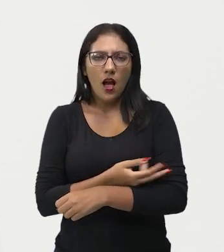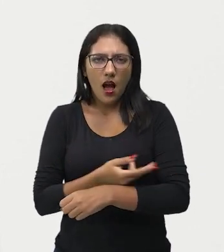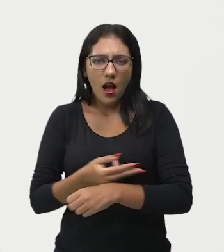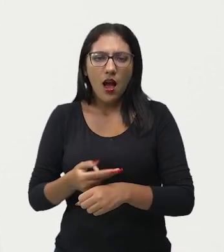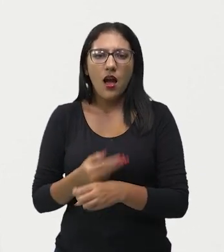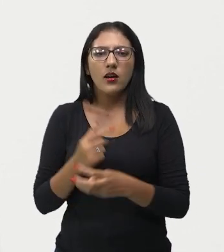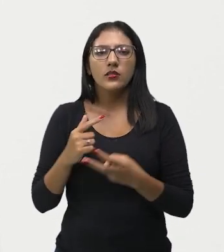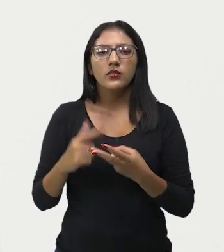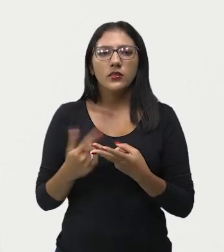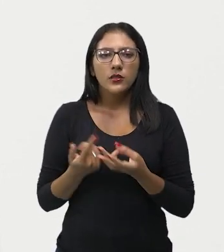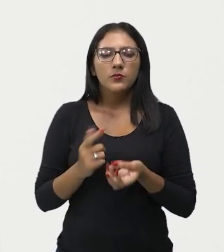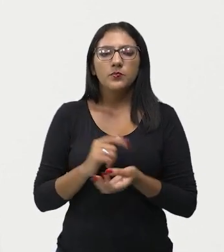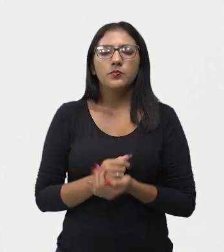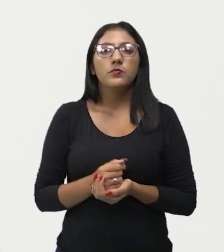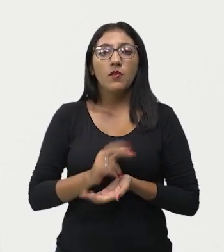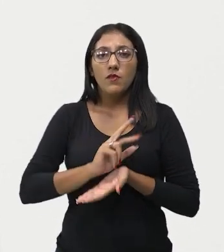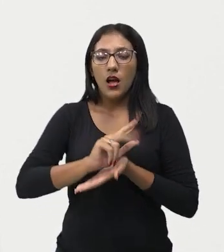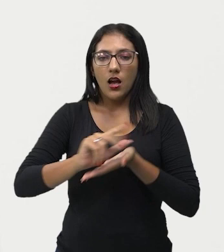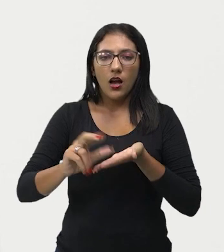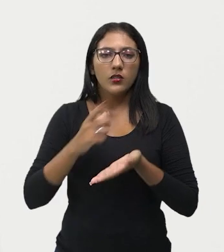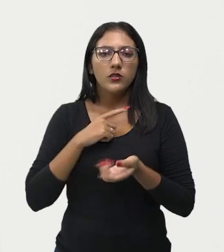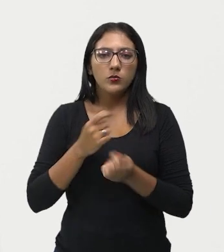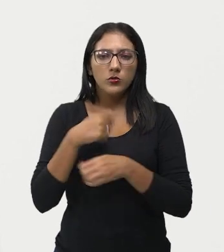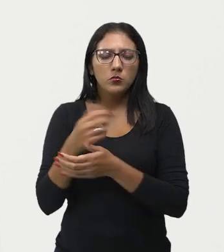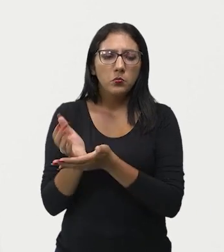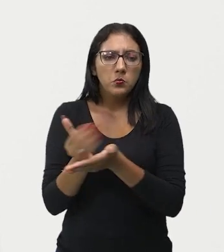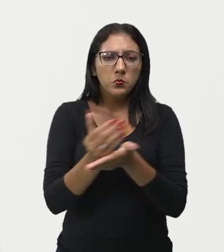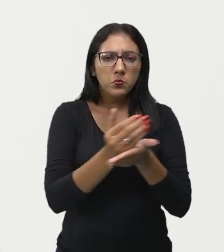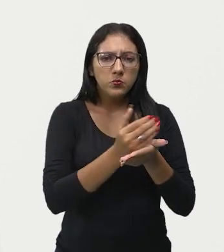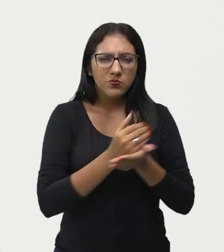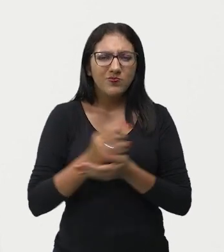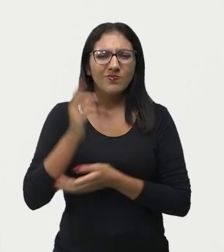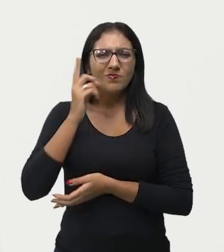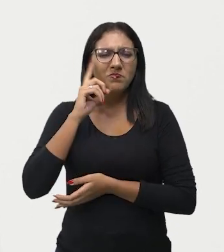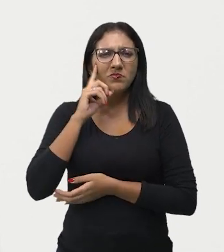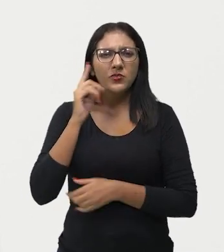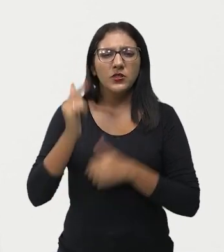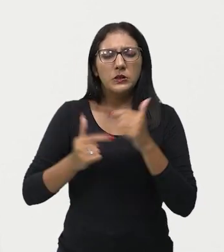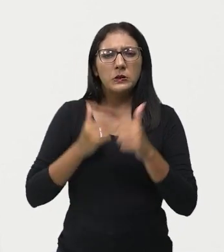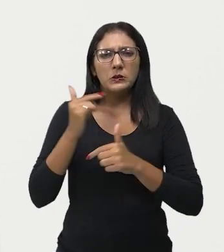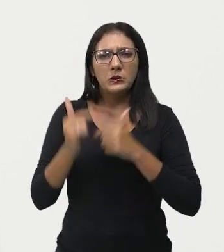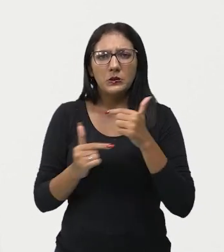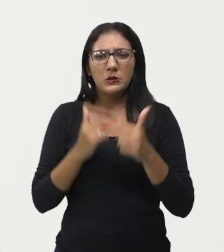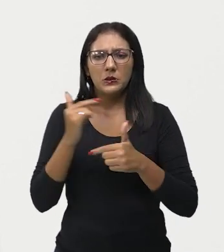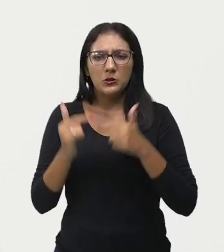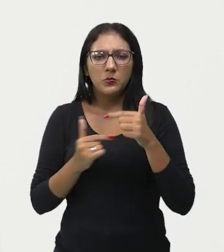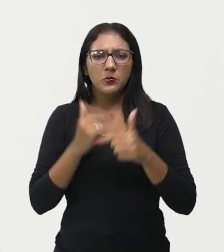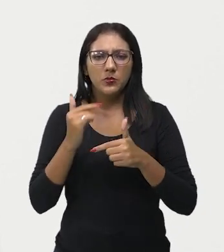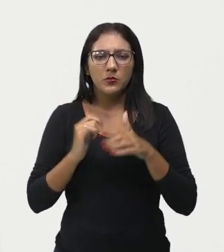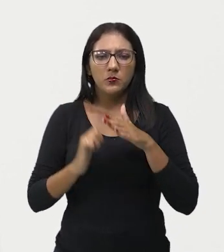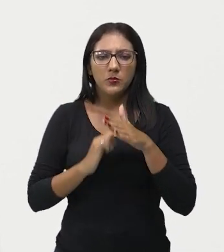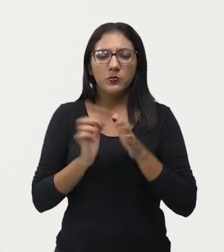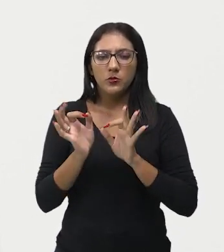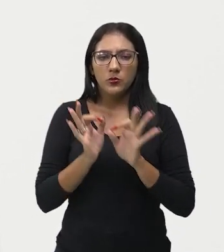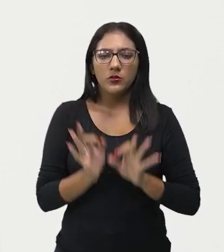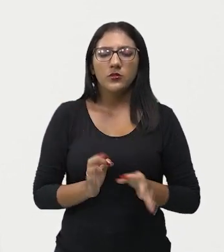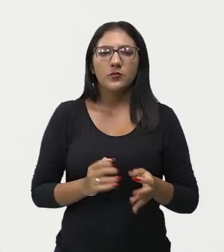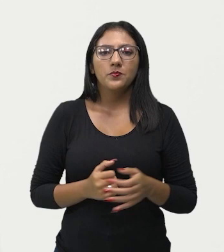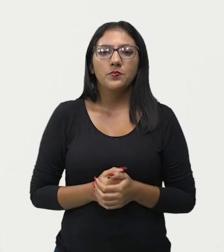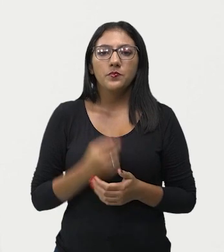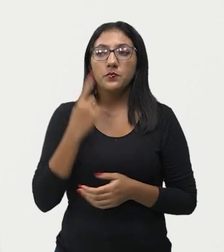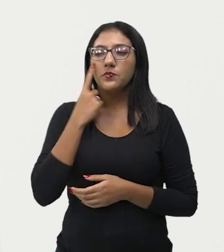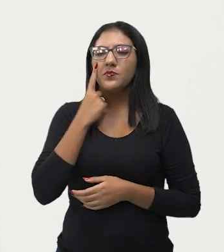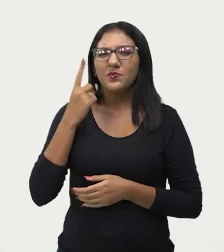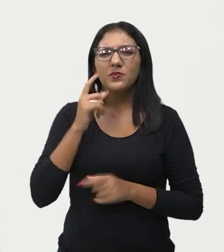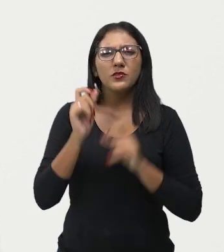considerando os dados sobre cor ou raça coletada ao longo de um dia em uma agência de emprego, descrito na sequência abaixo. Pessoal, o que nós